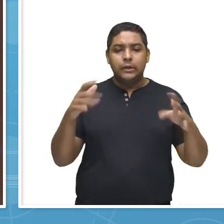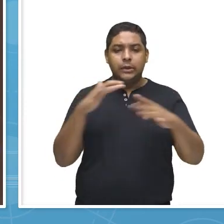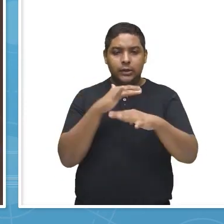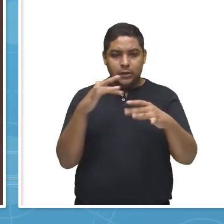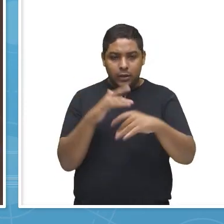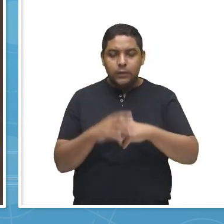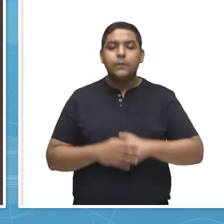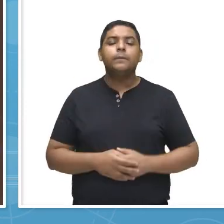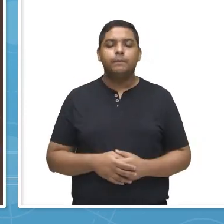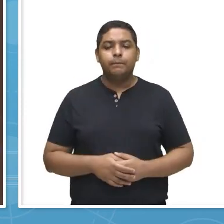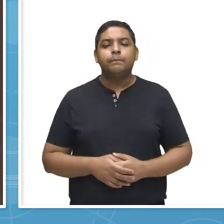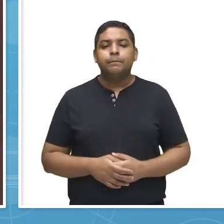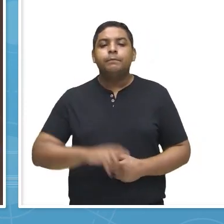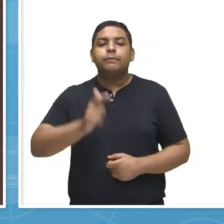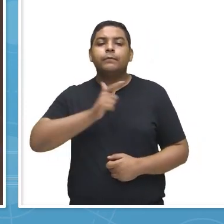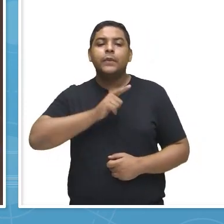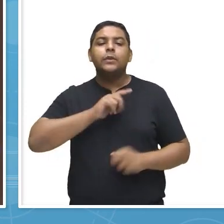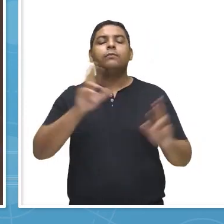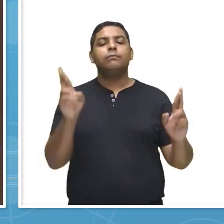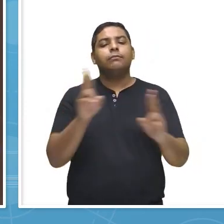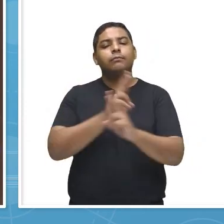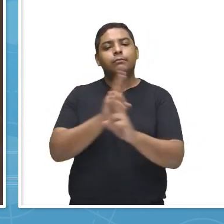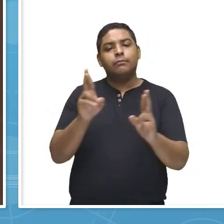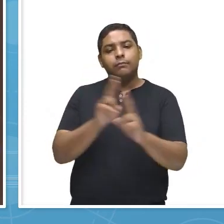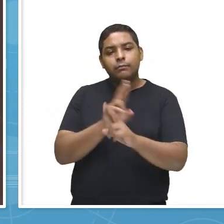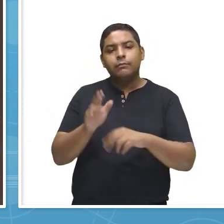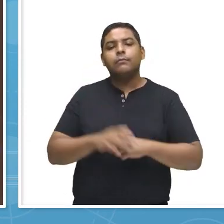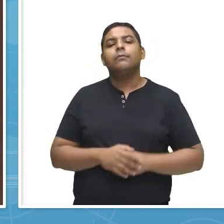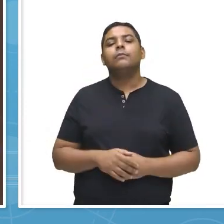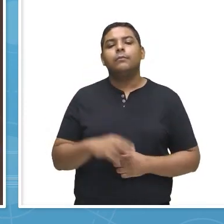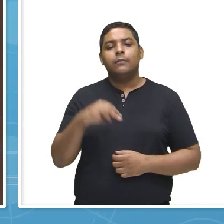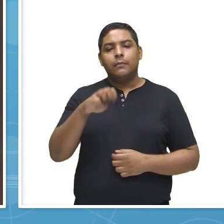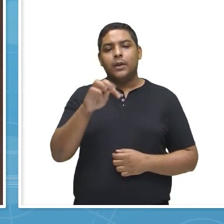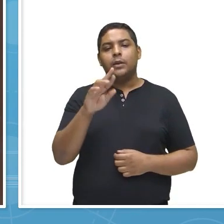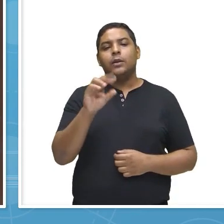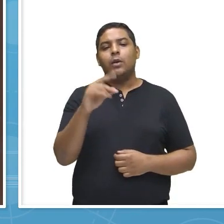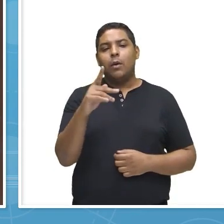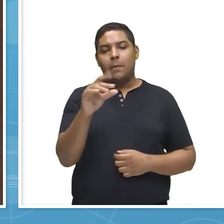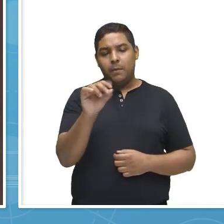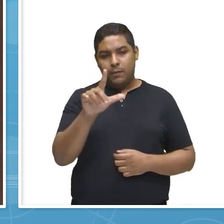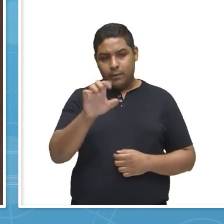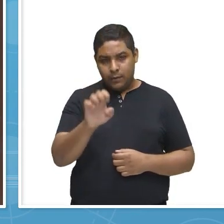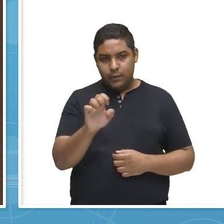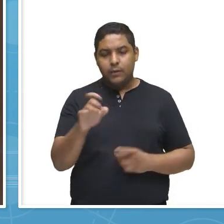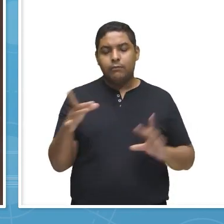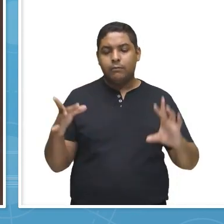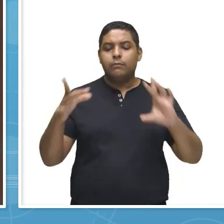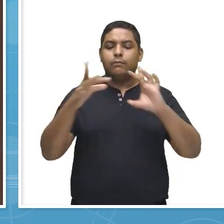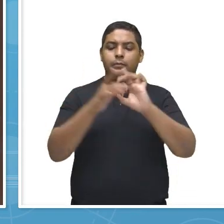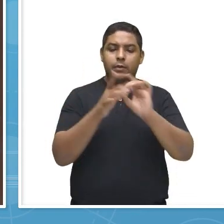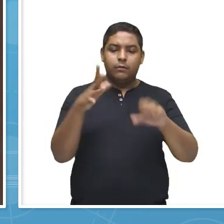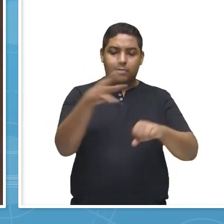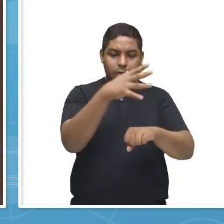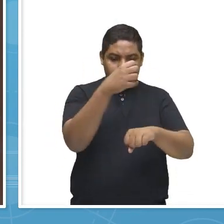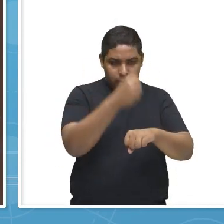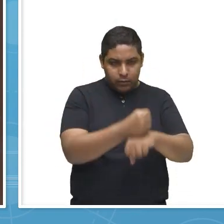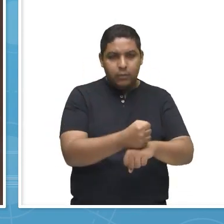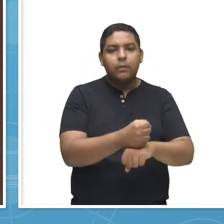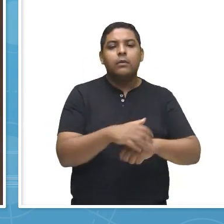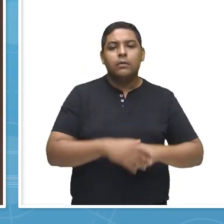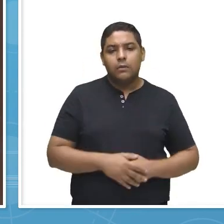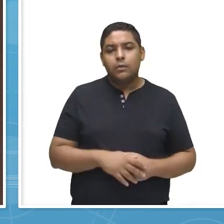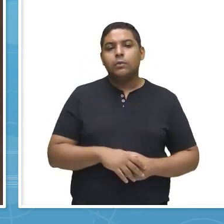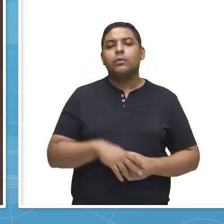Então tinha essa relação, a metrópole dos colonizadores europeus com a colônia, né,